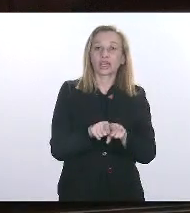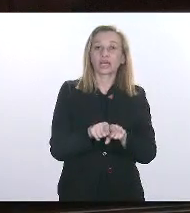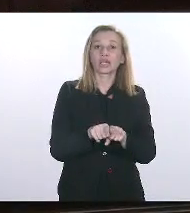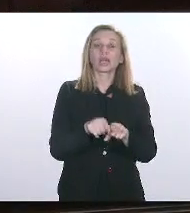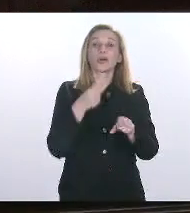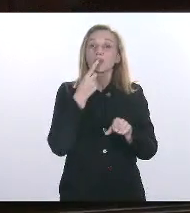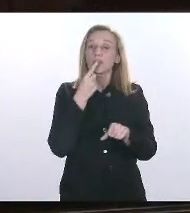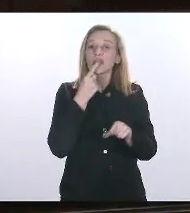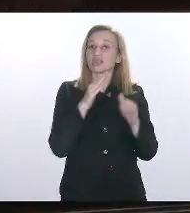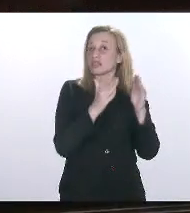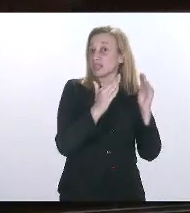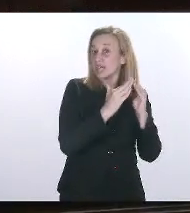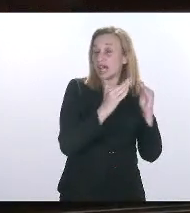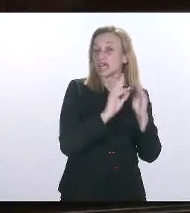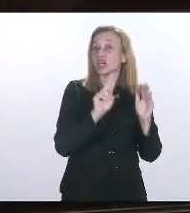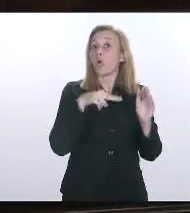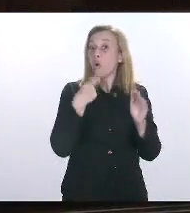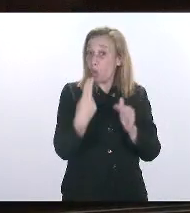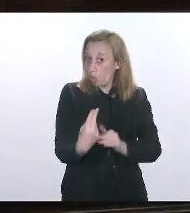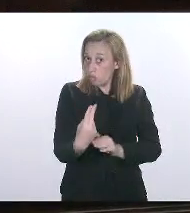perto de casa, de preferência até,